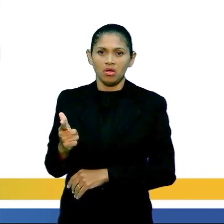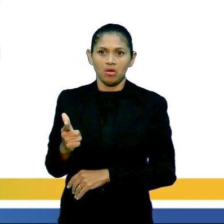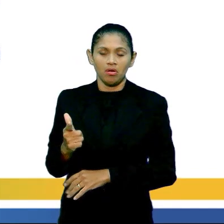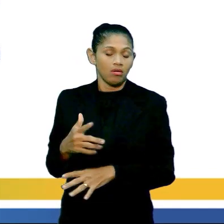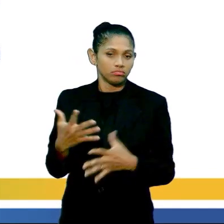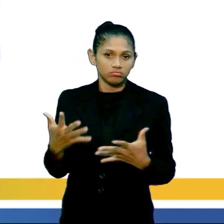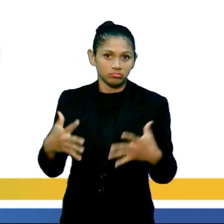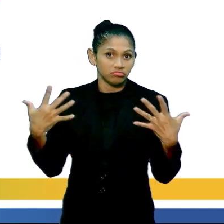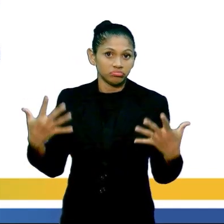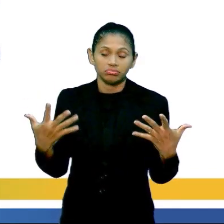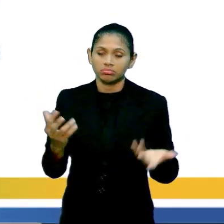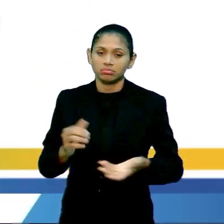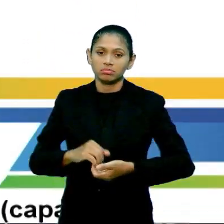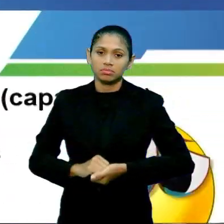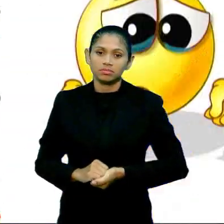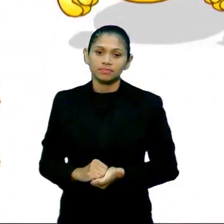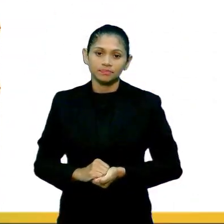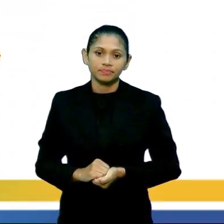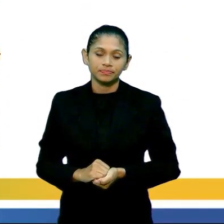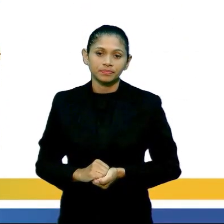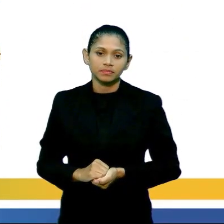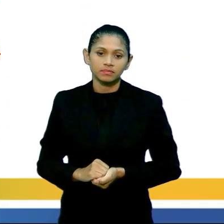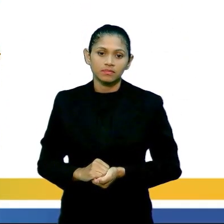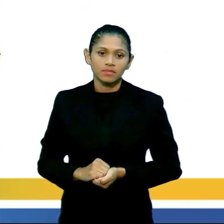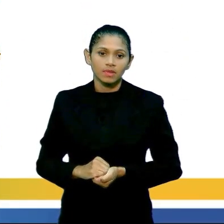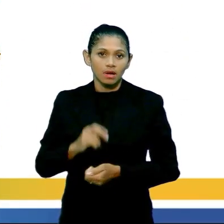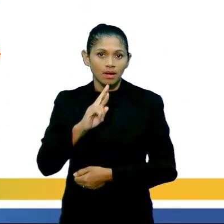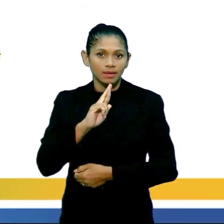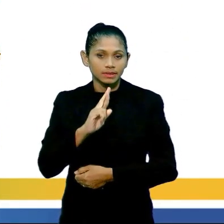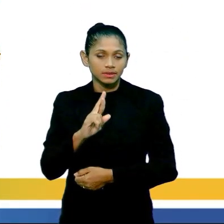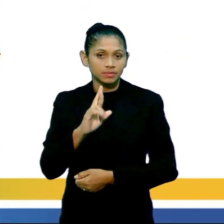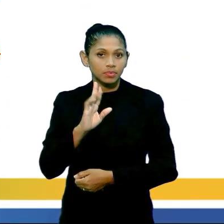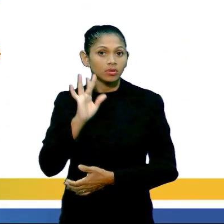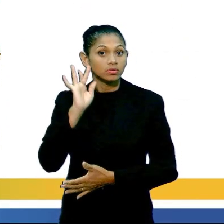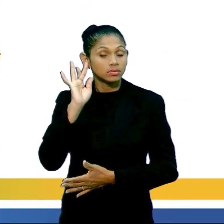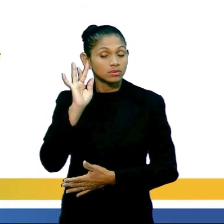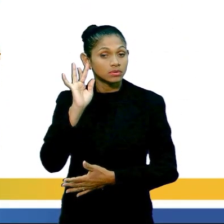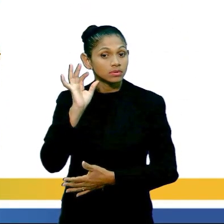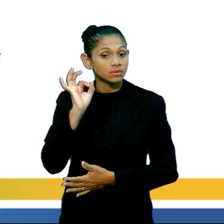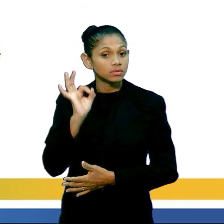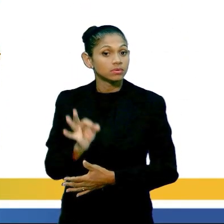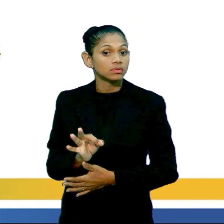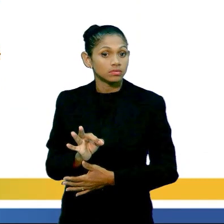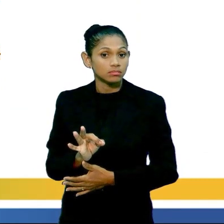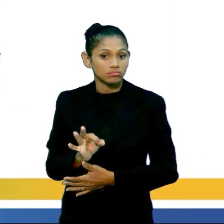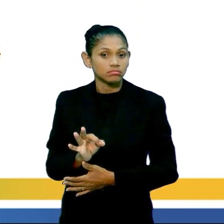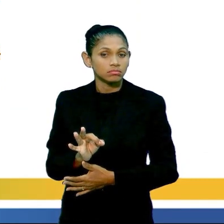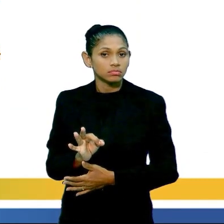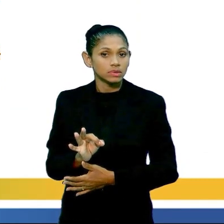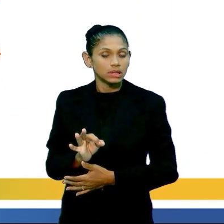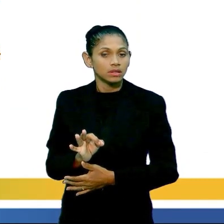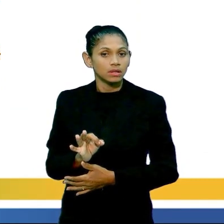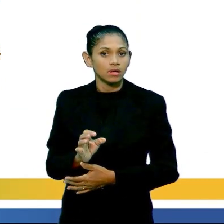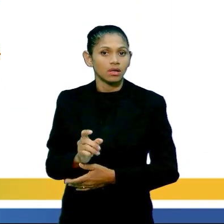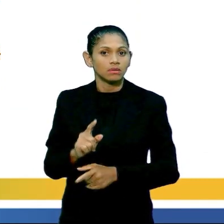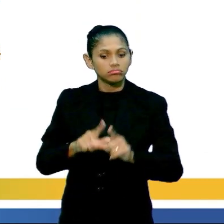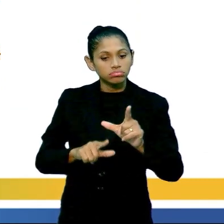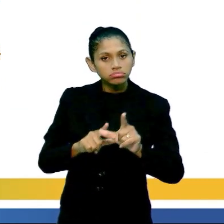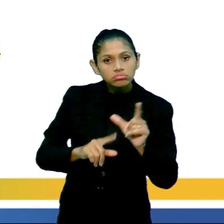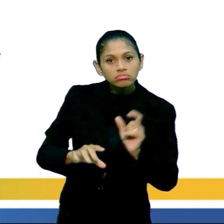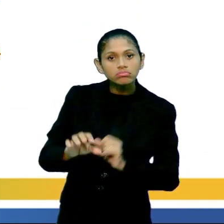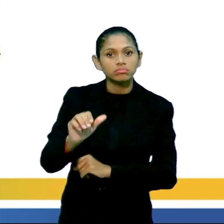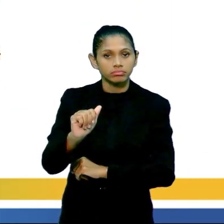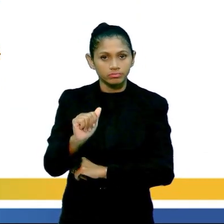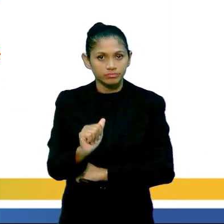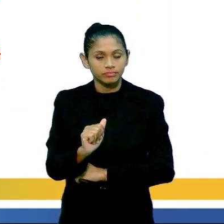hipérbole aí, tá? Então, nossa resposta correta, né, só pode ser letra A, uma escrita simples. Por que simples,